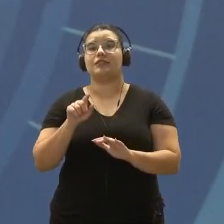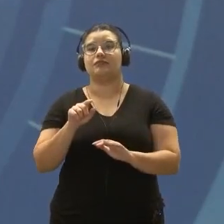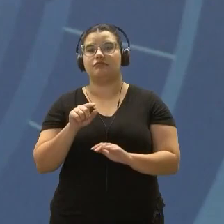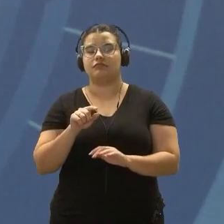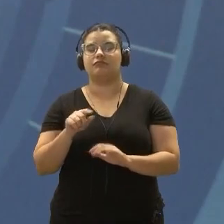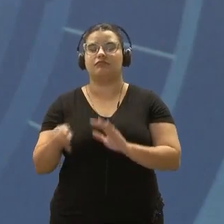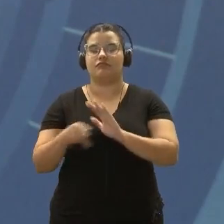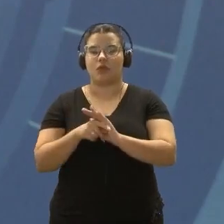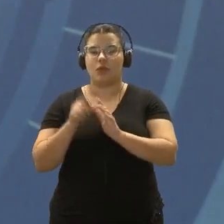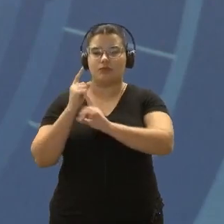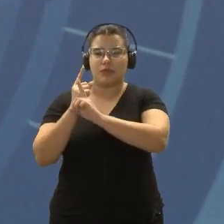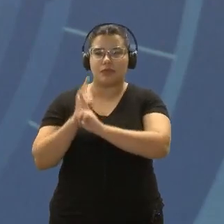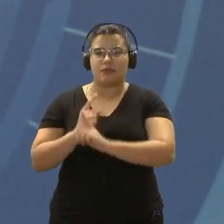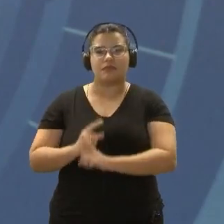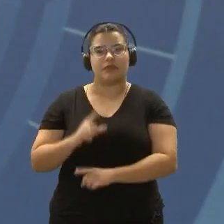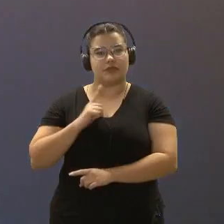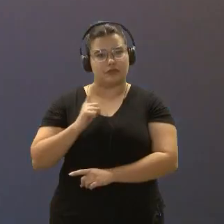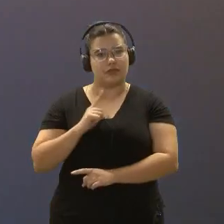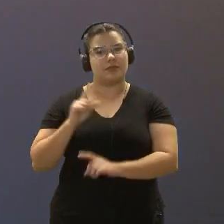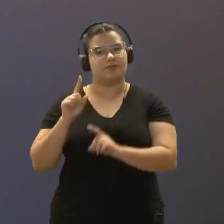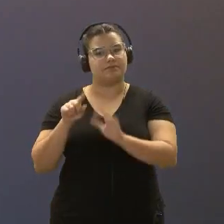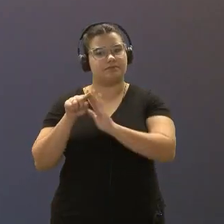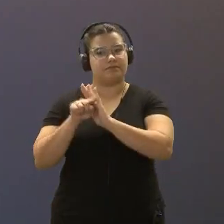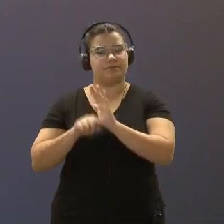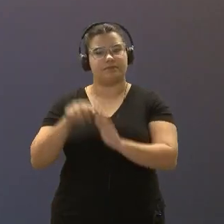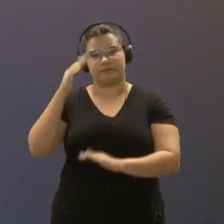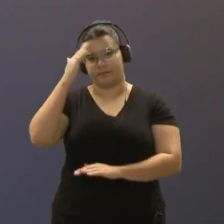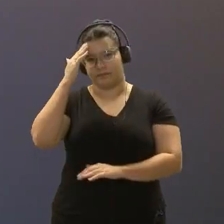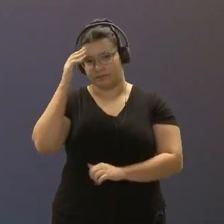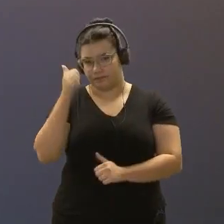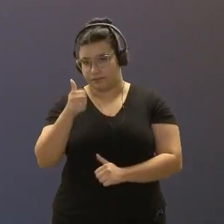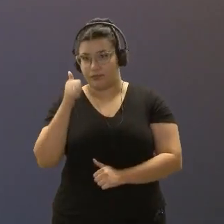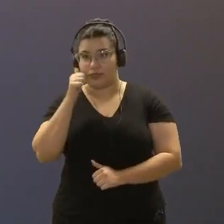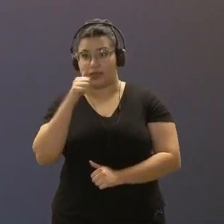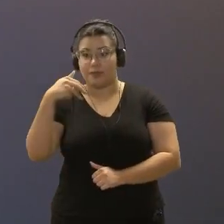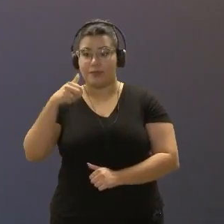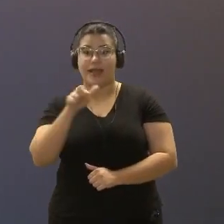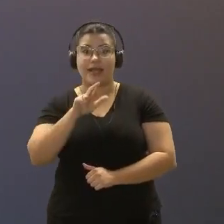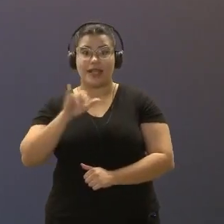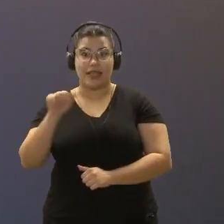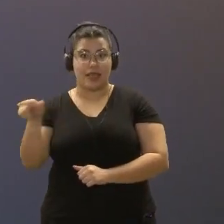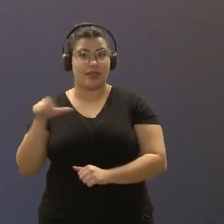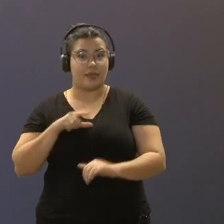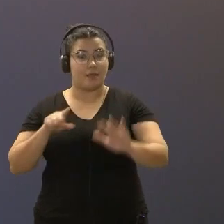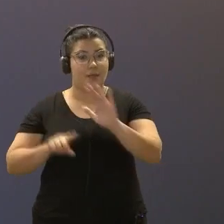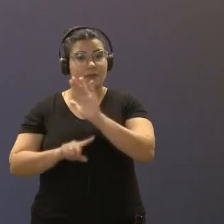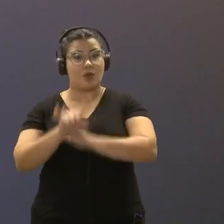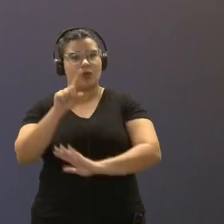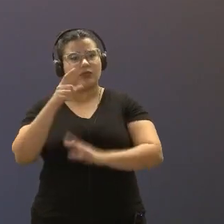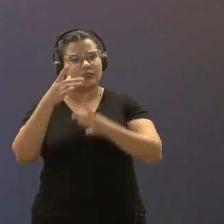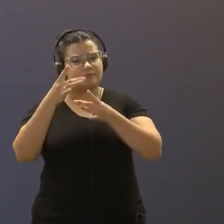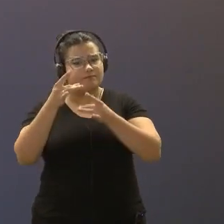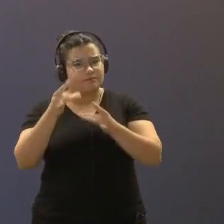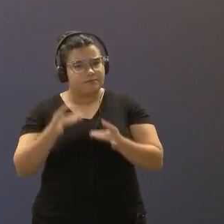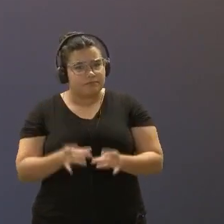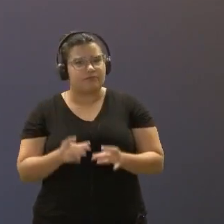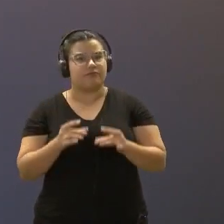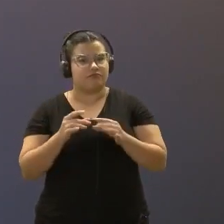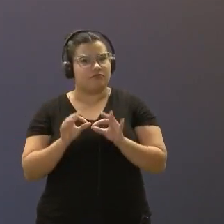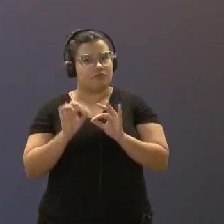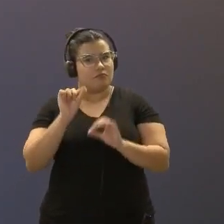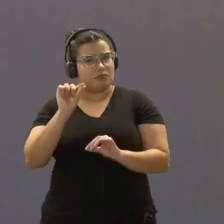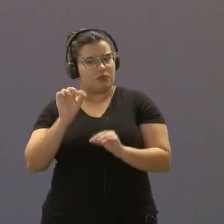glicemia de jejum ainda tem seu papel. Muito bem. A Maria Virgínia Bosco faz uma pergunta com um contexto mais amplo e societário,